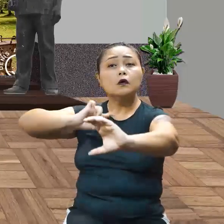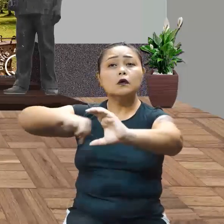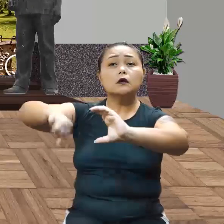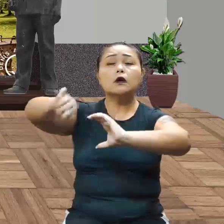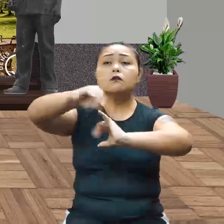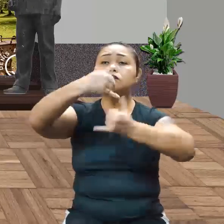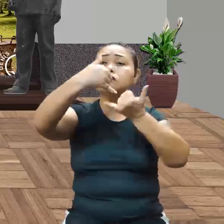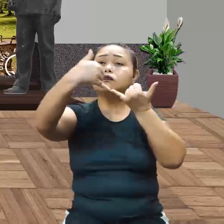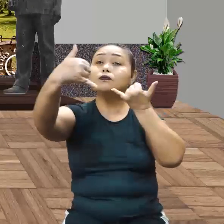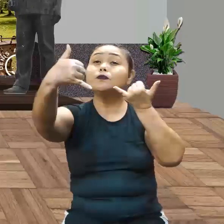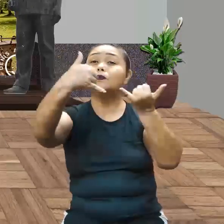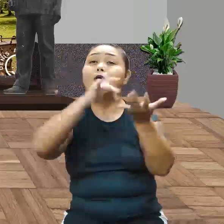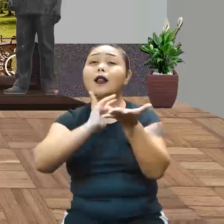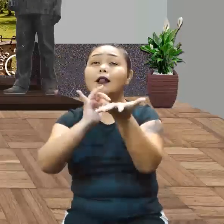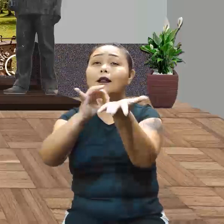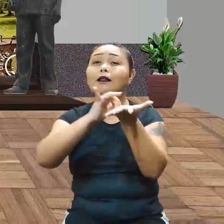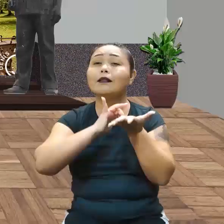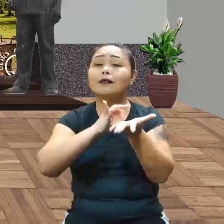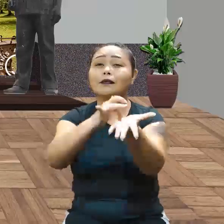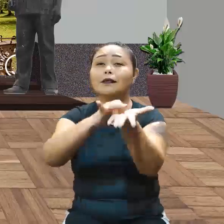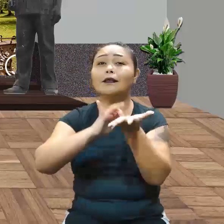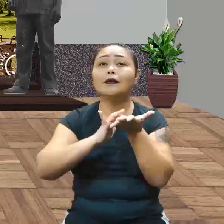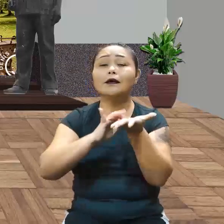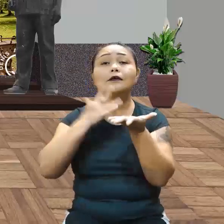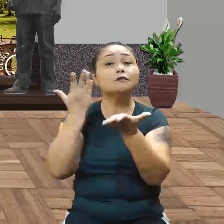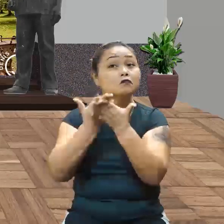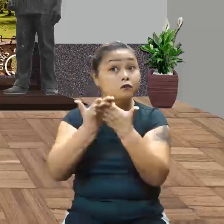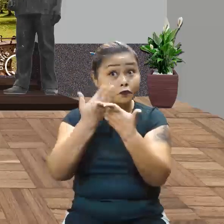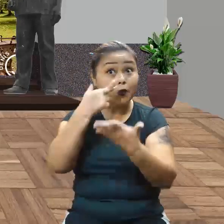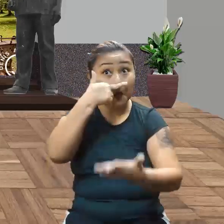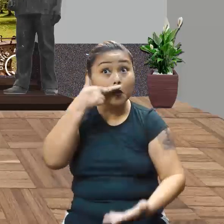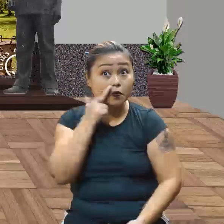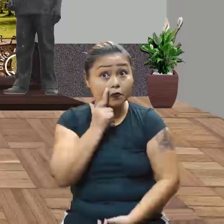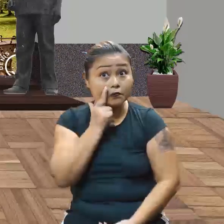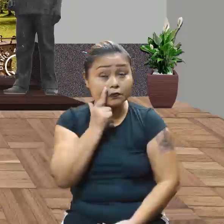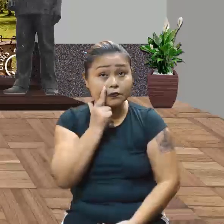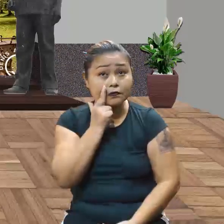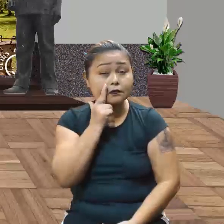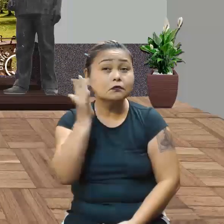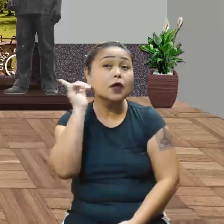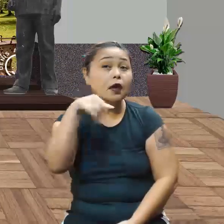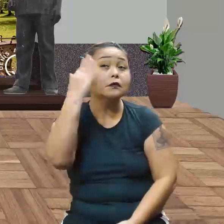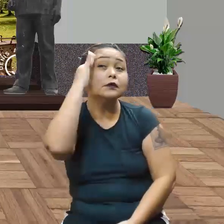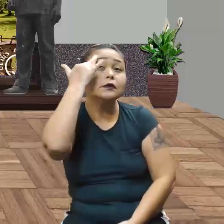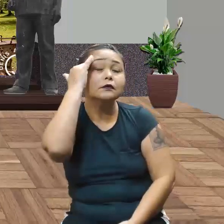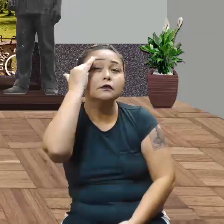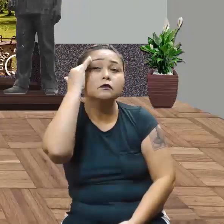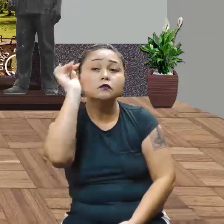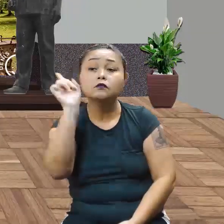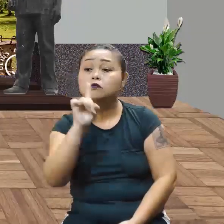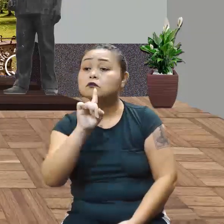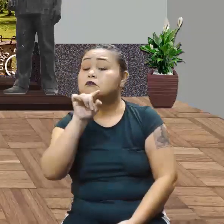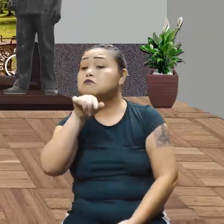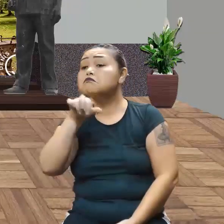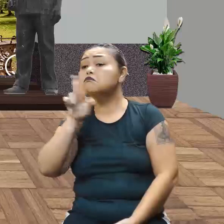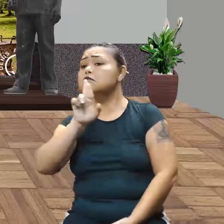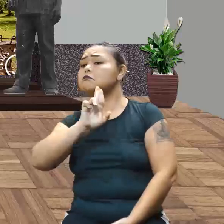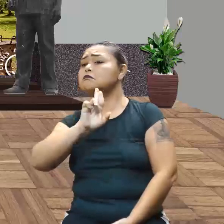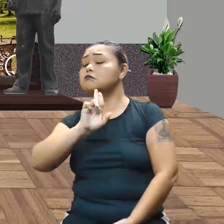linhas telegráficas. Estudar sobre Rondon é entender quem